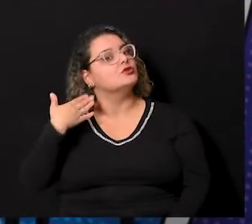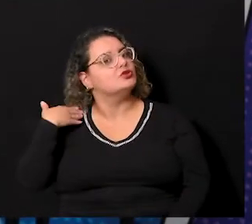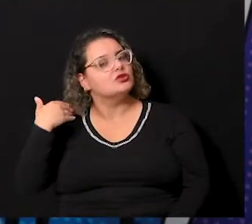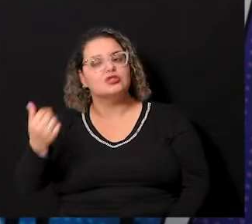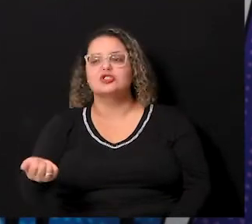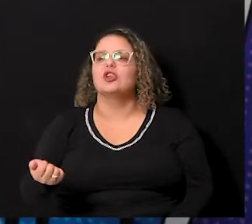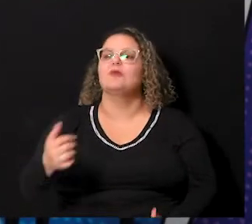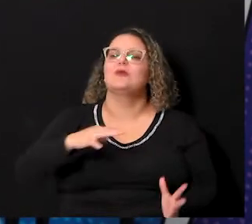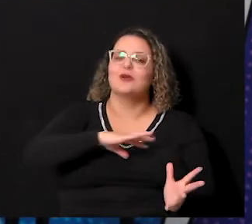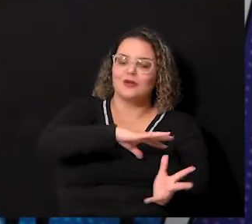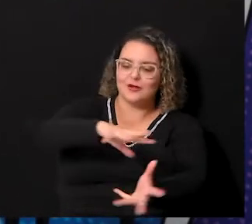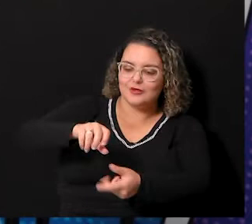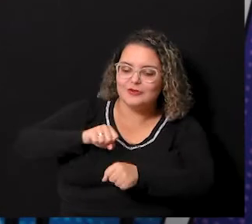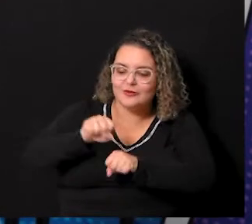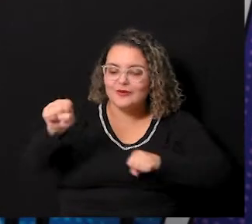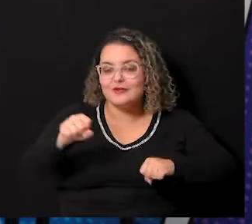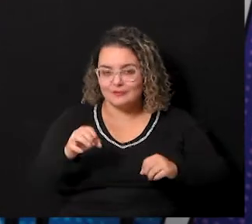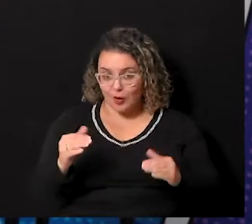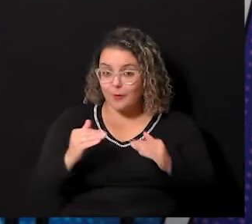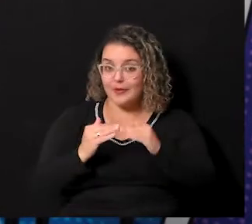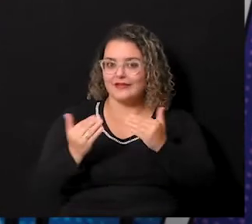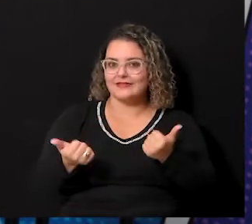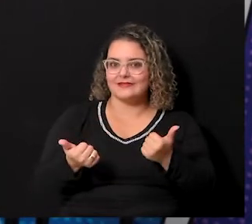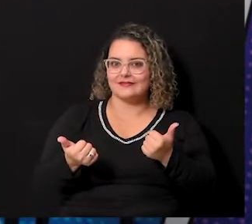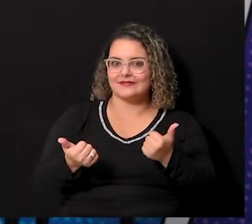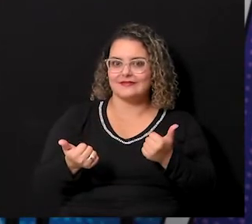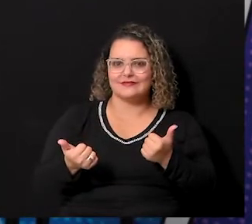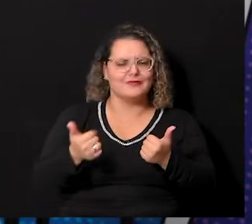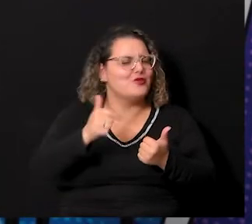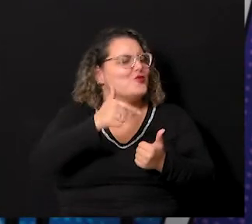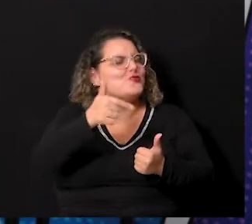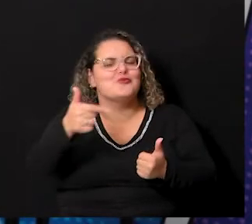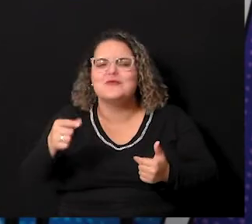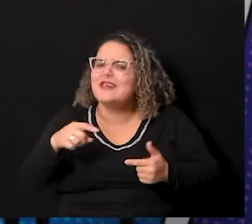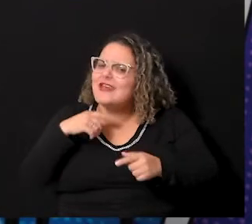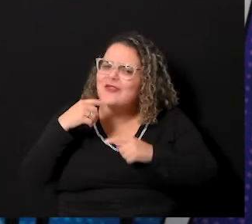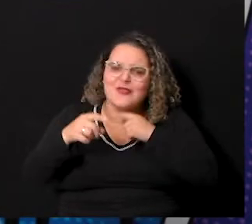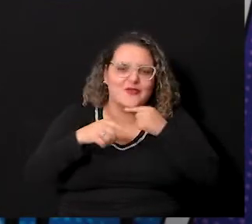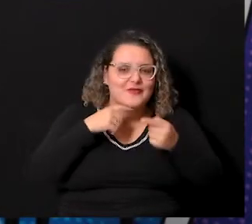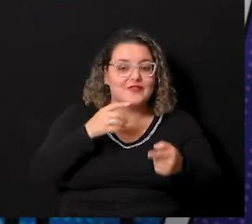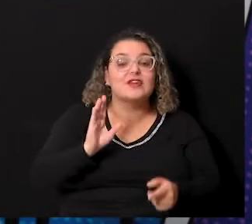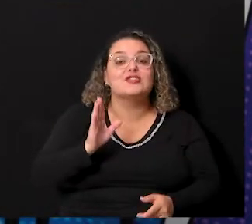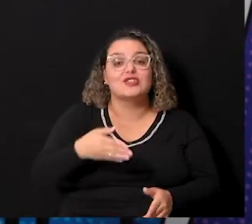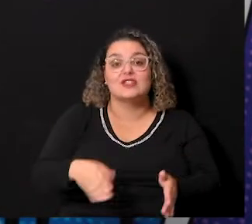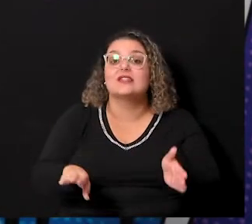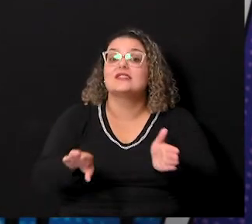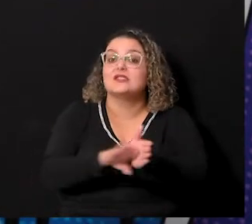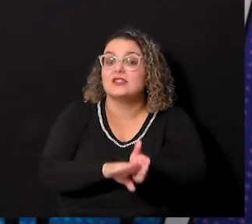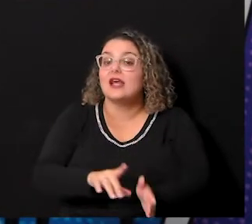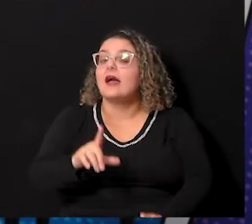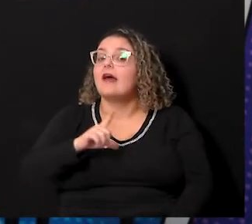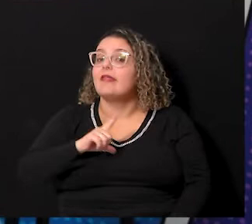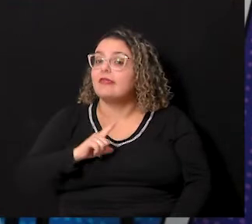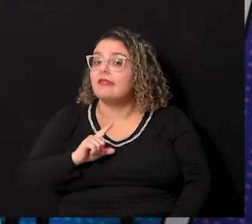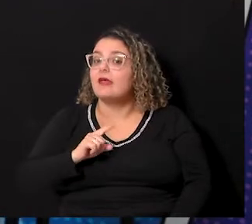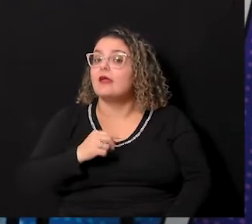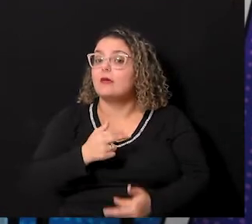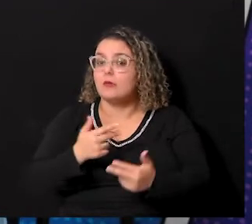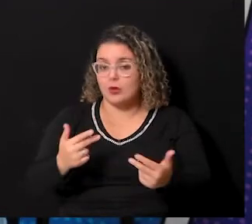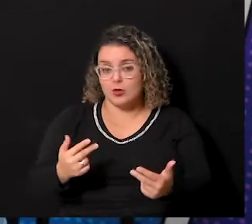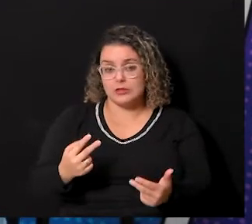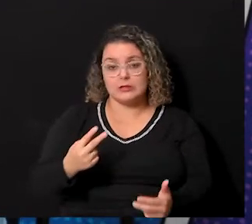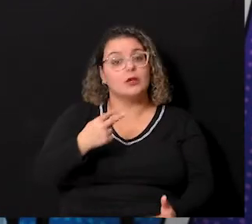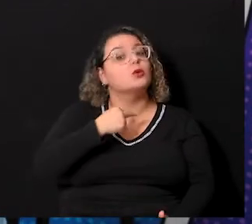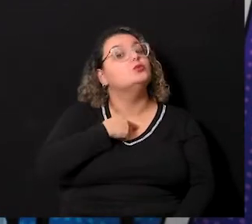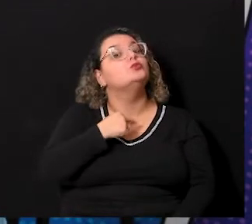só chamar e voltar aqui no Universo Épico, combinado? Não tenha dúvida, já está chegando. Olha, tem uma